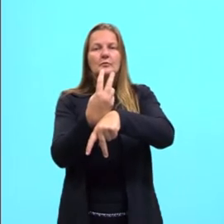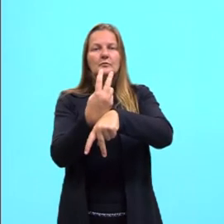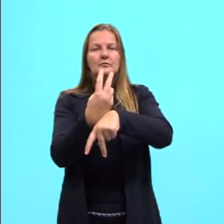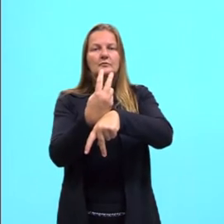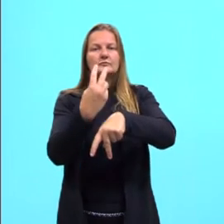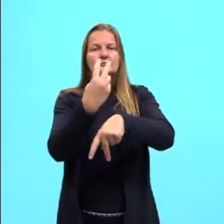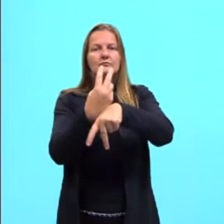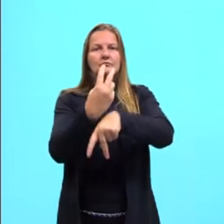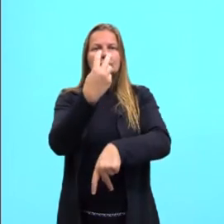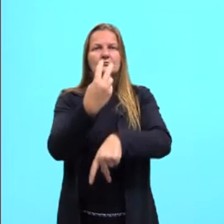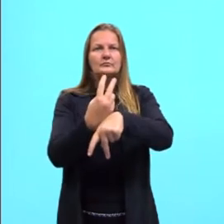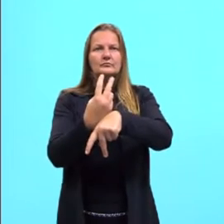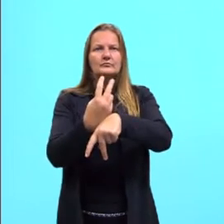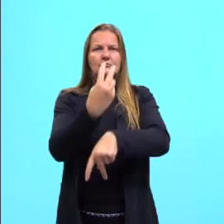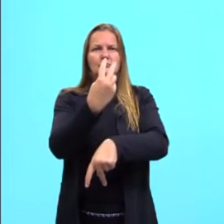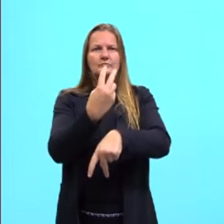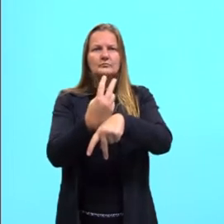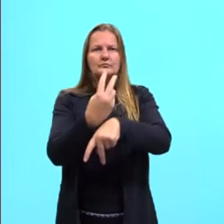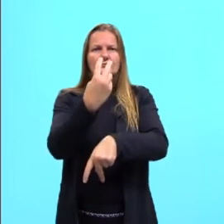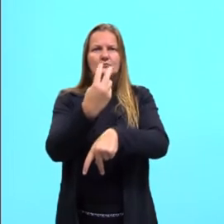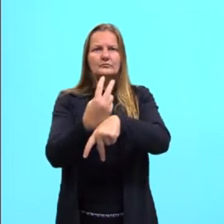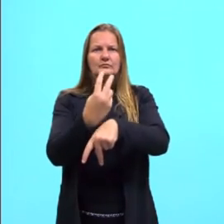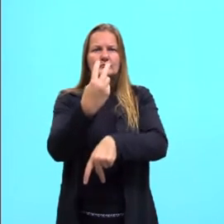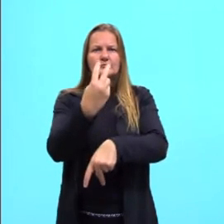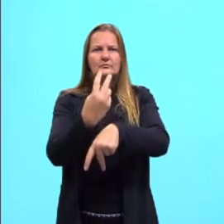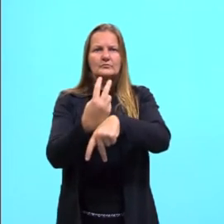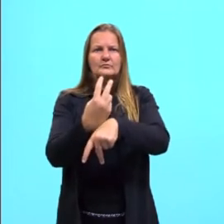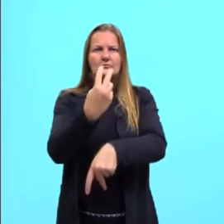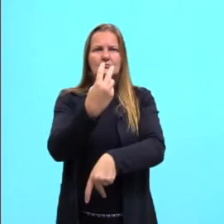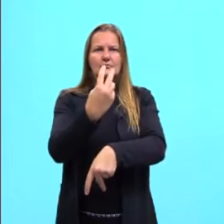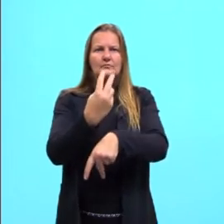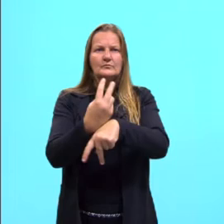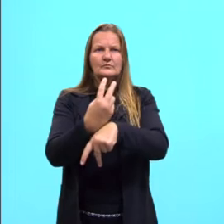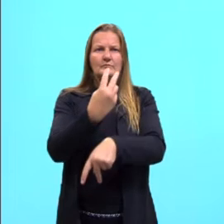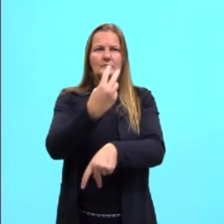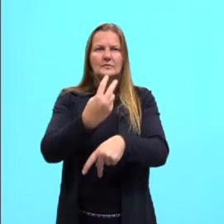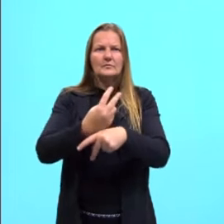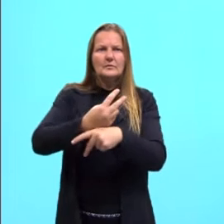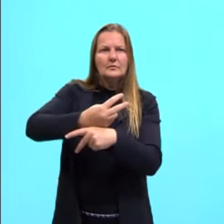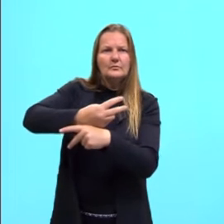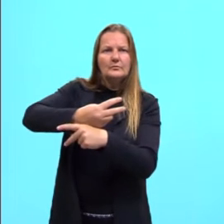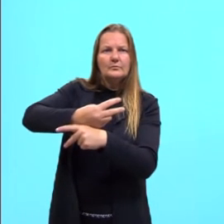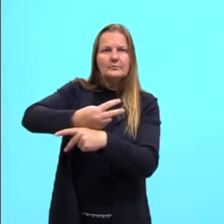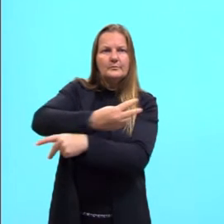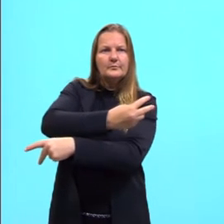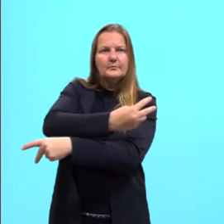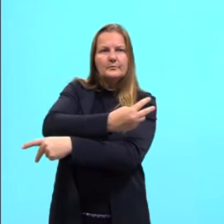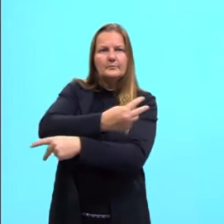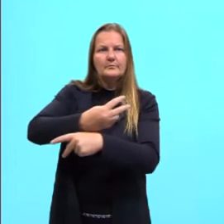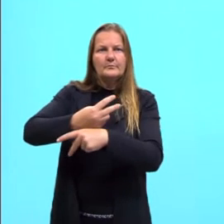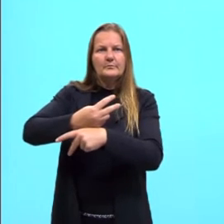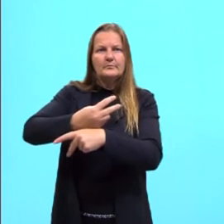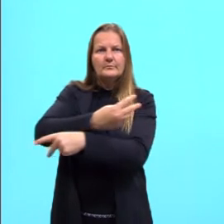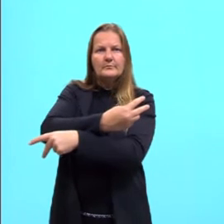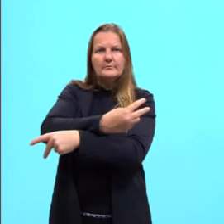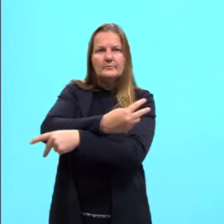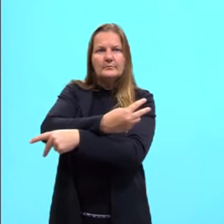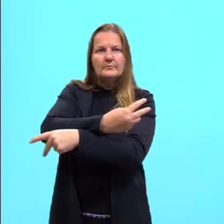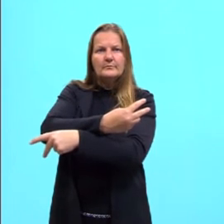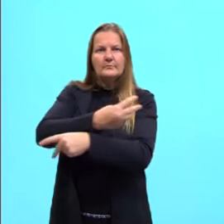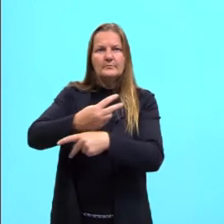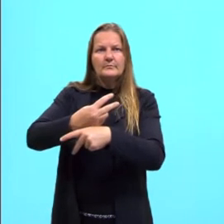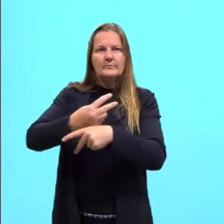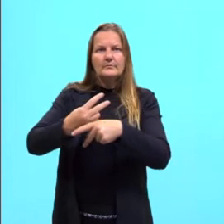olha aqui que triste ó agora as cromátides-irmãs se separando aos fusos puxando as cromátides-irmãs